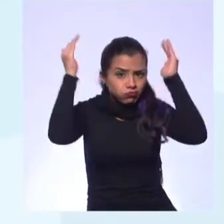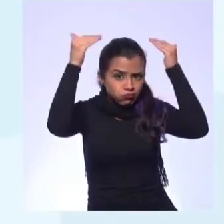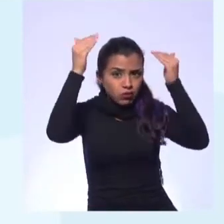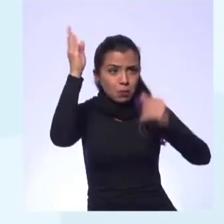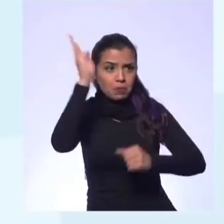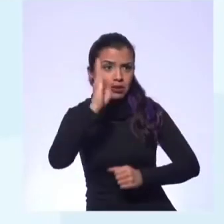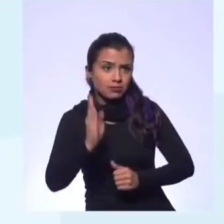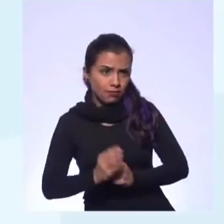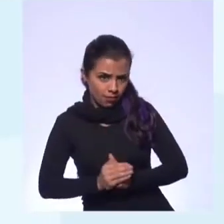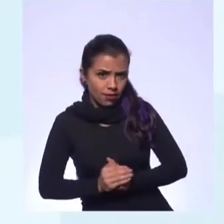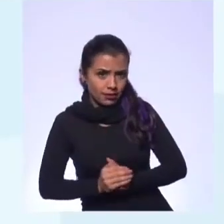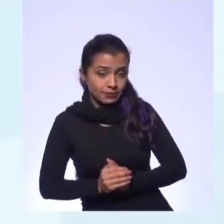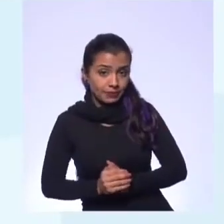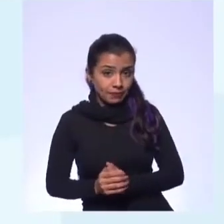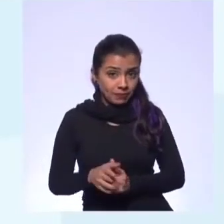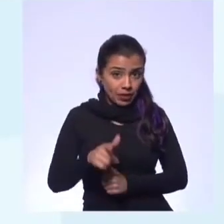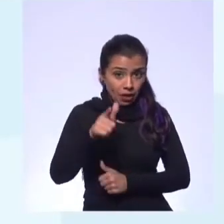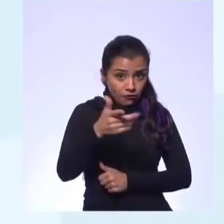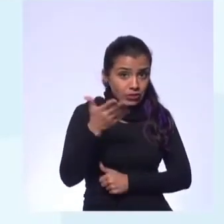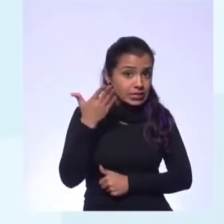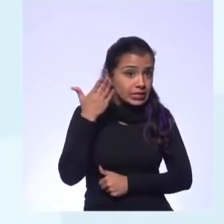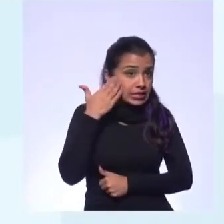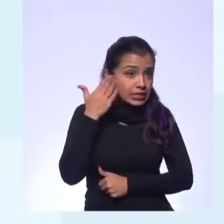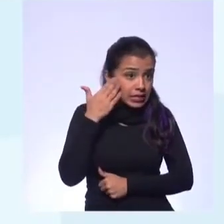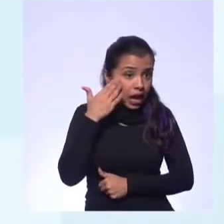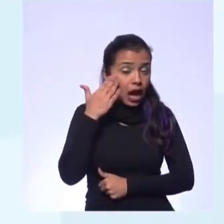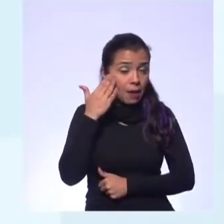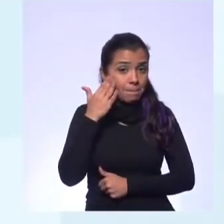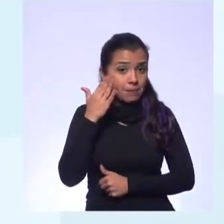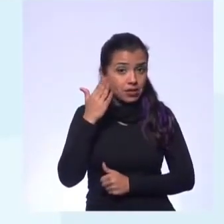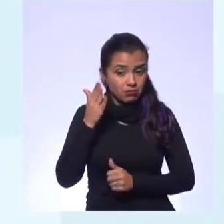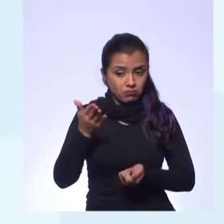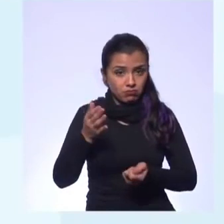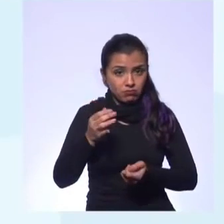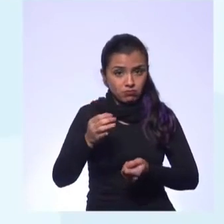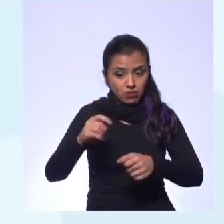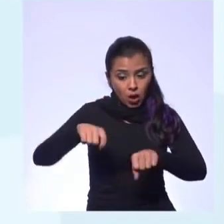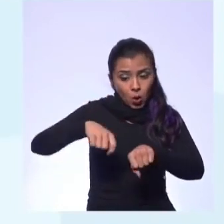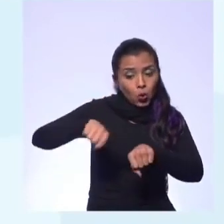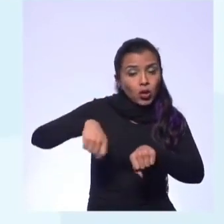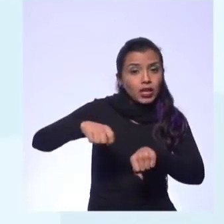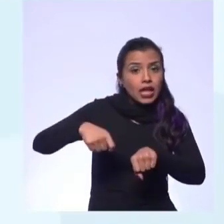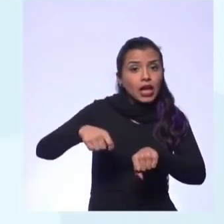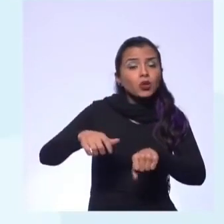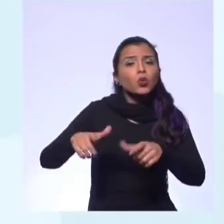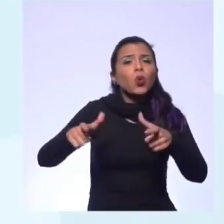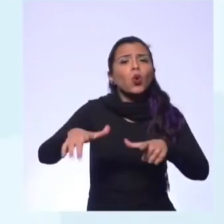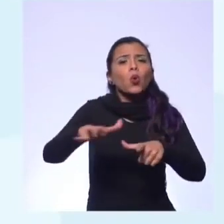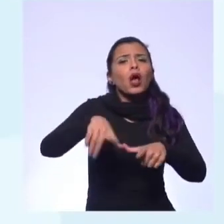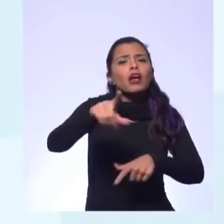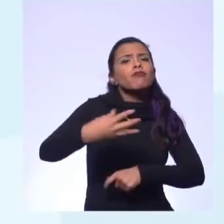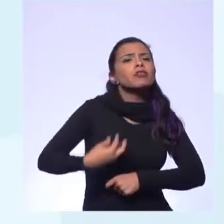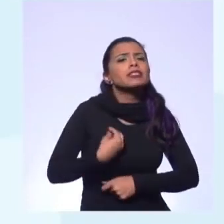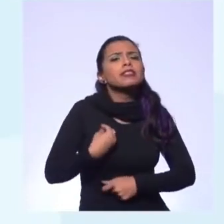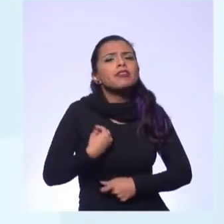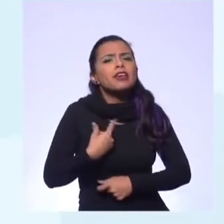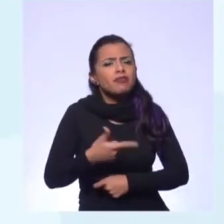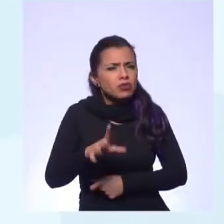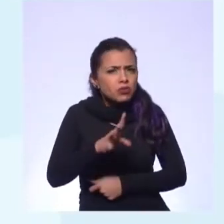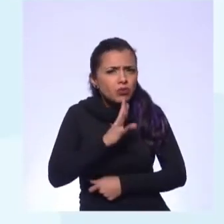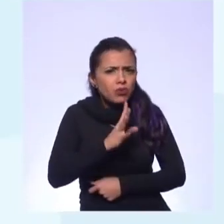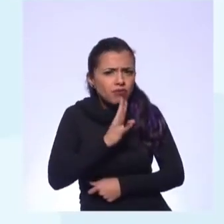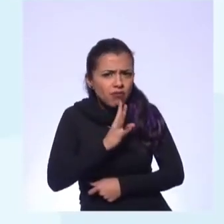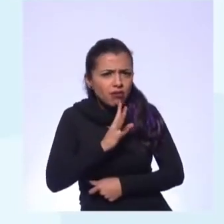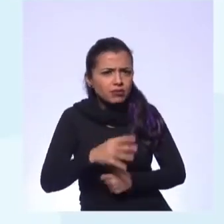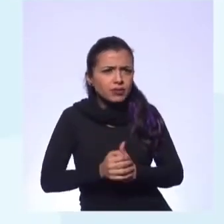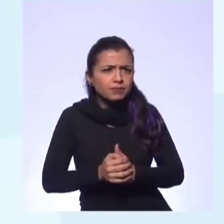from where you live? Você que sabe da culinária, da cozinha de onde você mora, de onde você vive? Então vocês vão escrever aqui no chat, write in